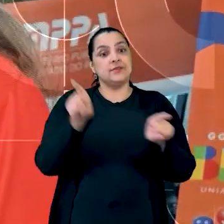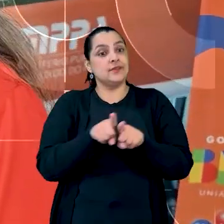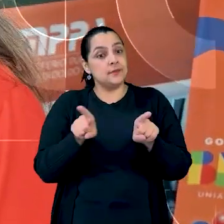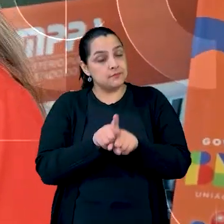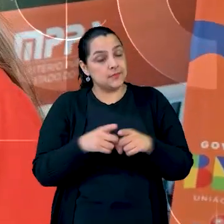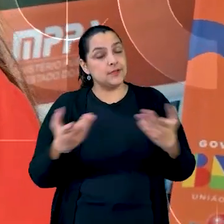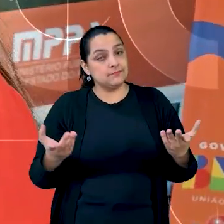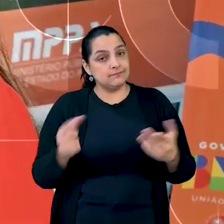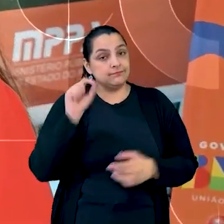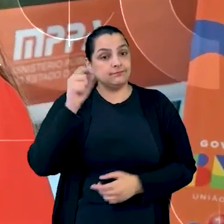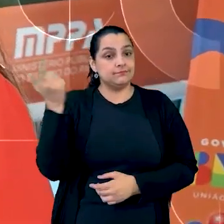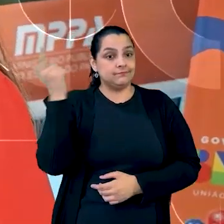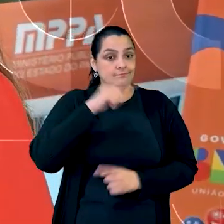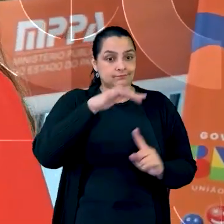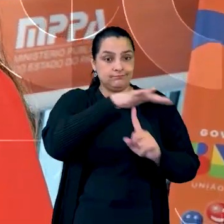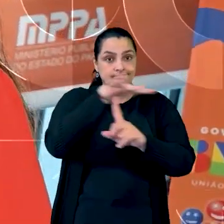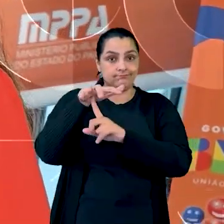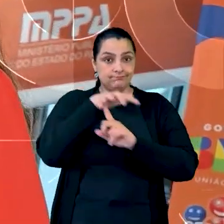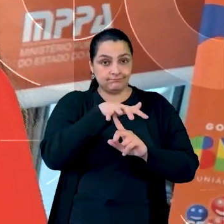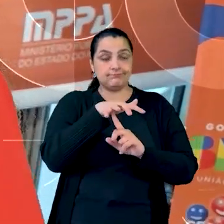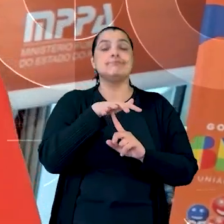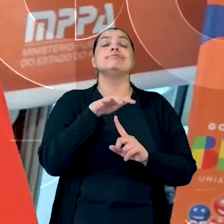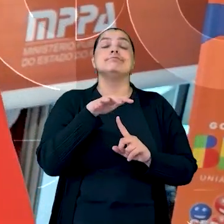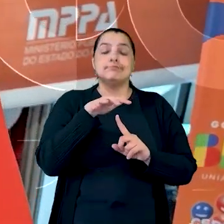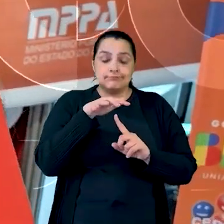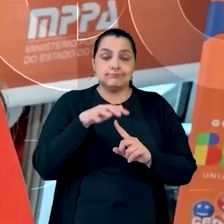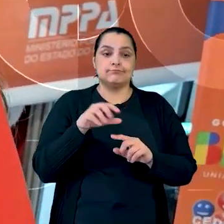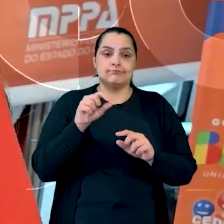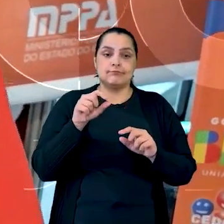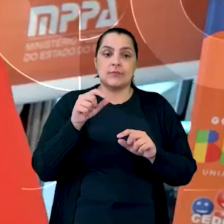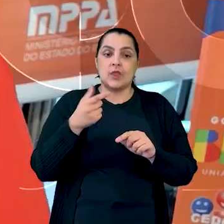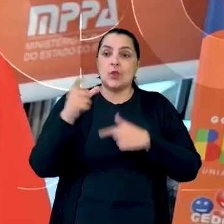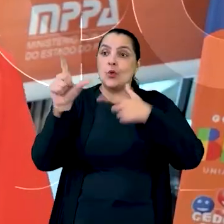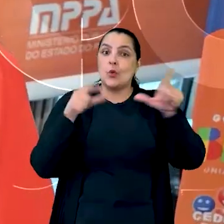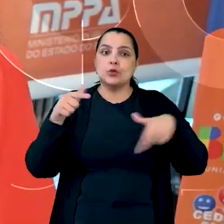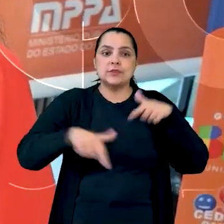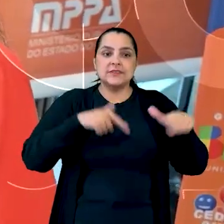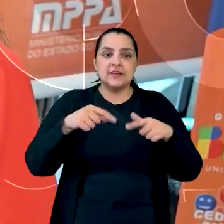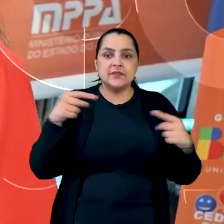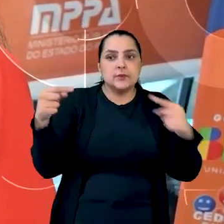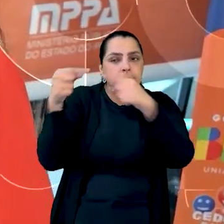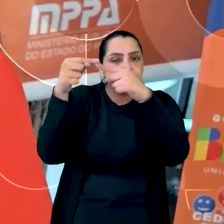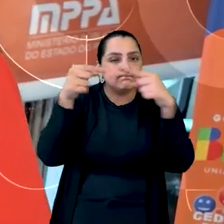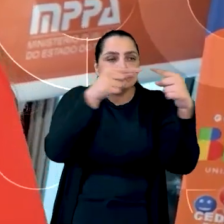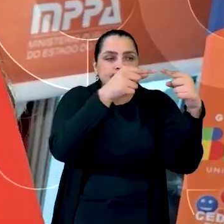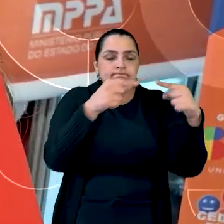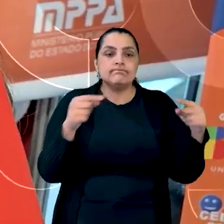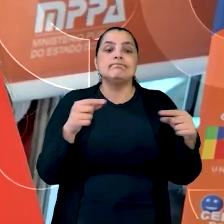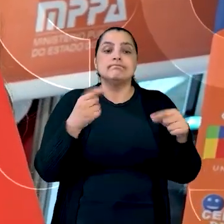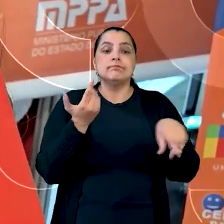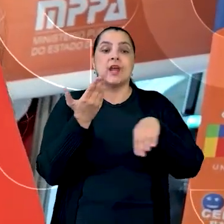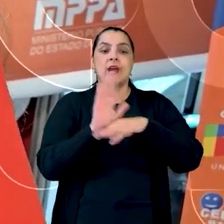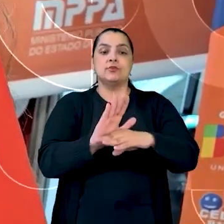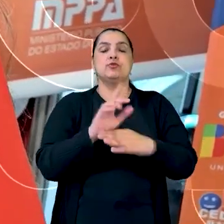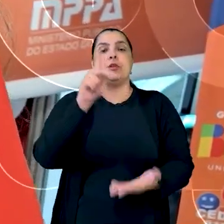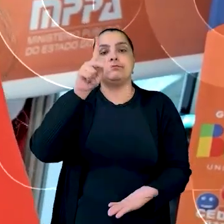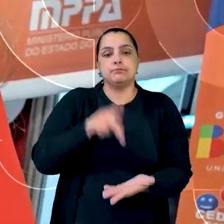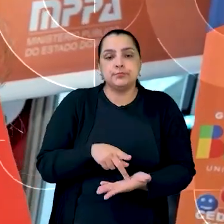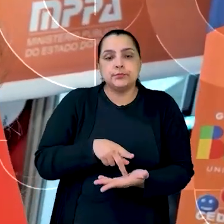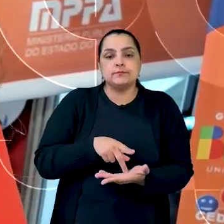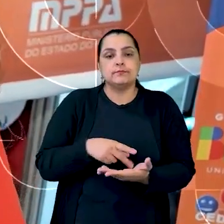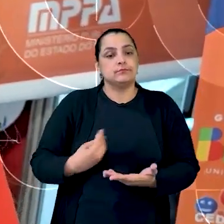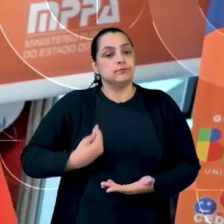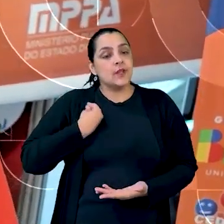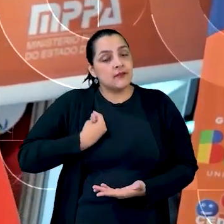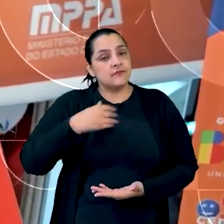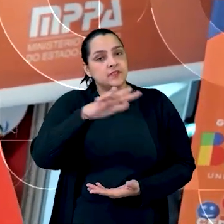Então, assim, os atendidos nas tendas, eles são direcionados para outros tipos de serviço que possam contribuir também